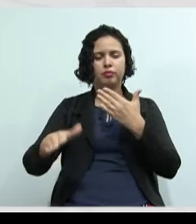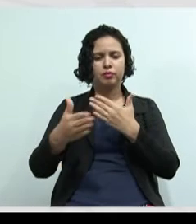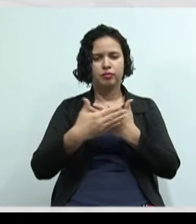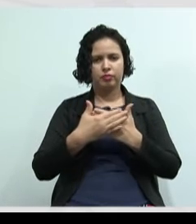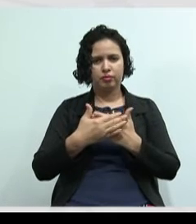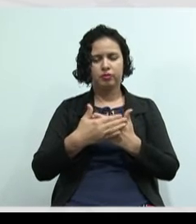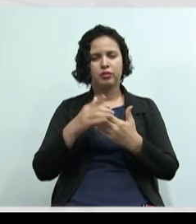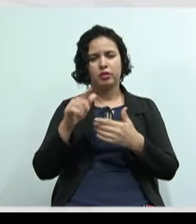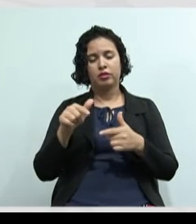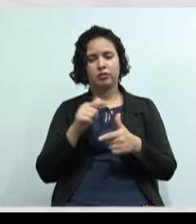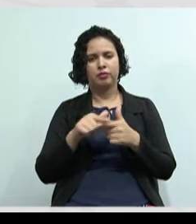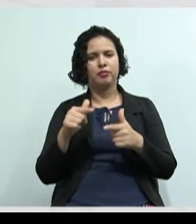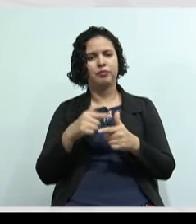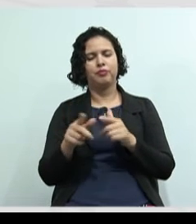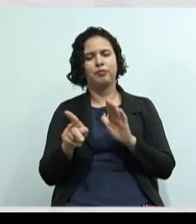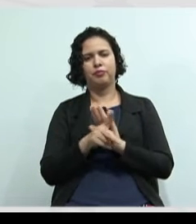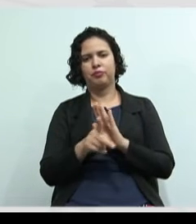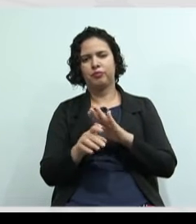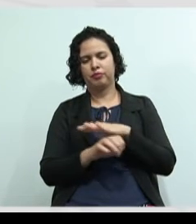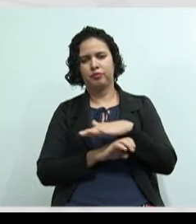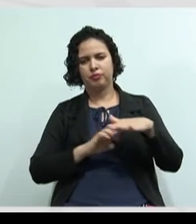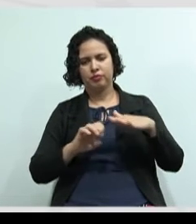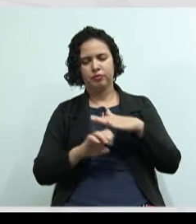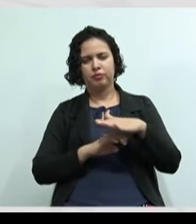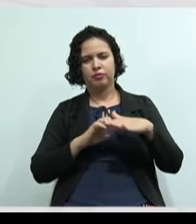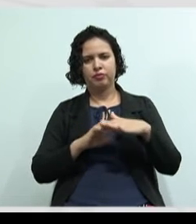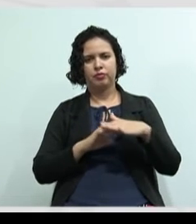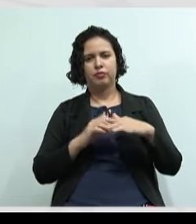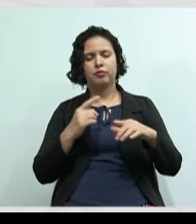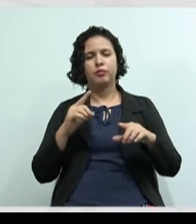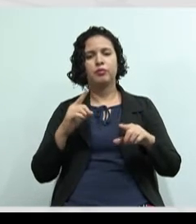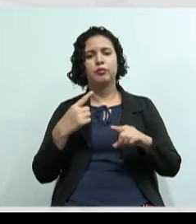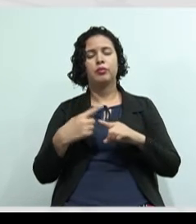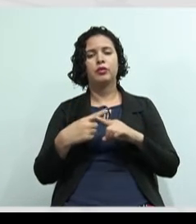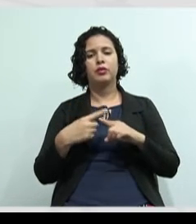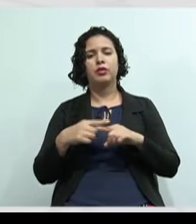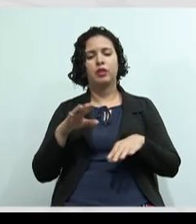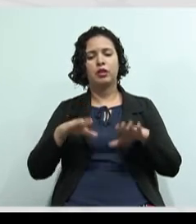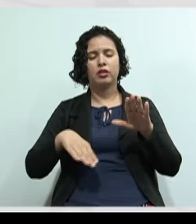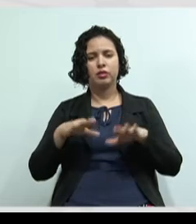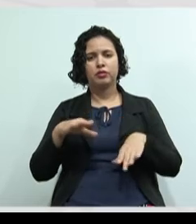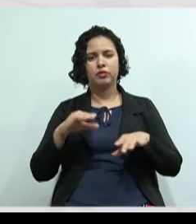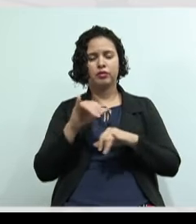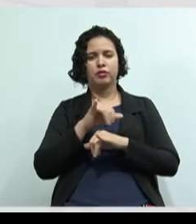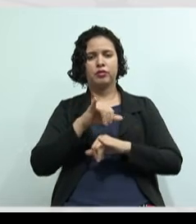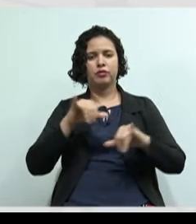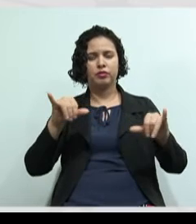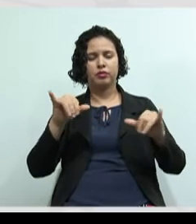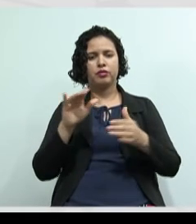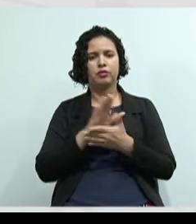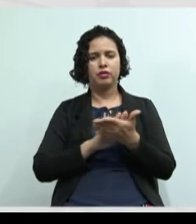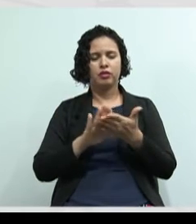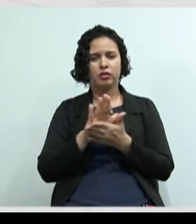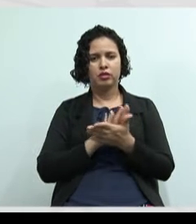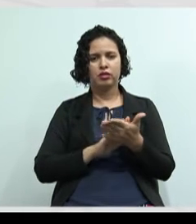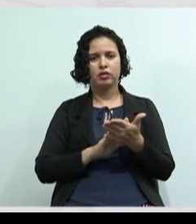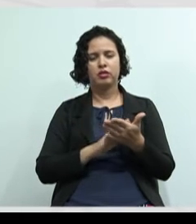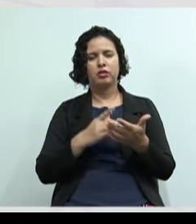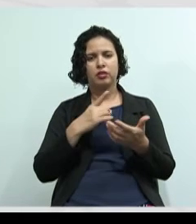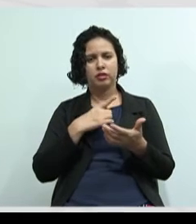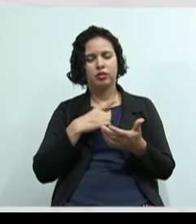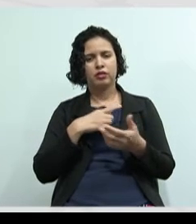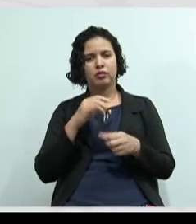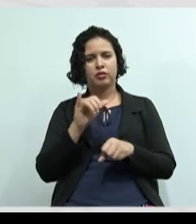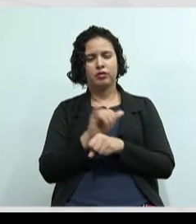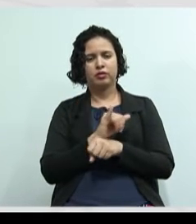é um dos grandes problemas das organizações. Pode voltar aqui, que muitas vezes eles não divulgam. Nós temos uma estratégia de